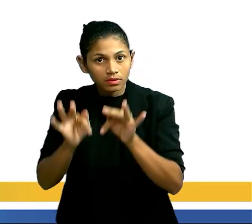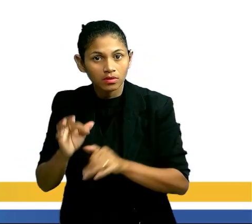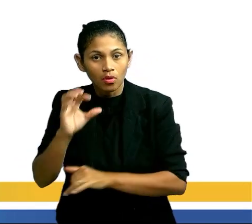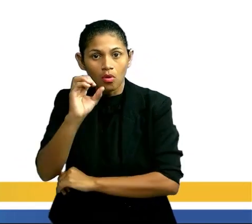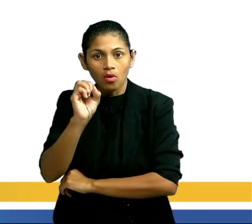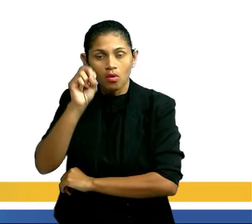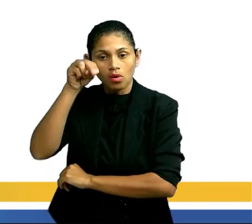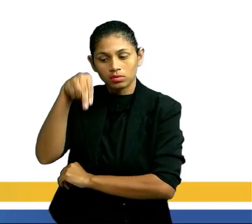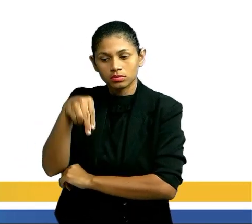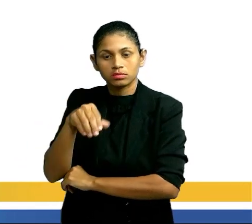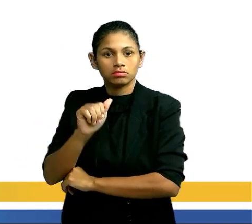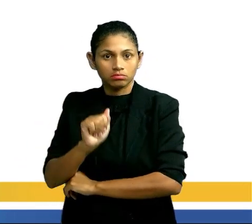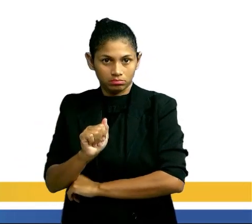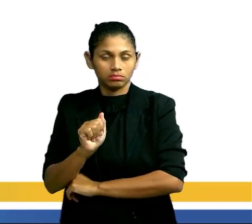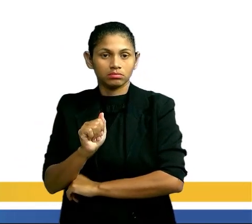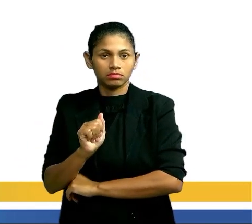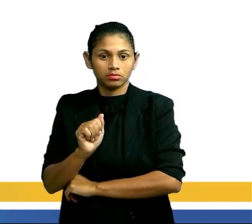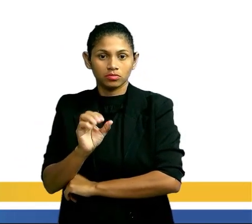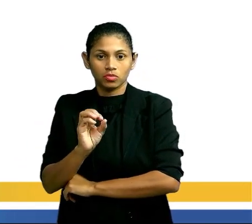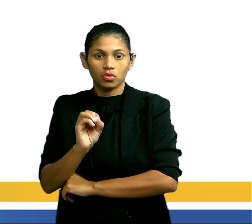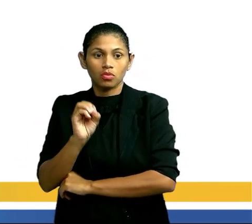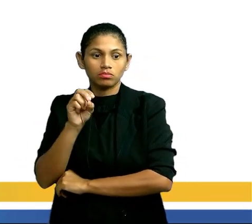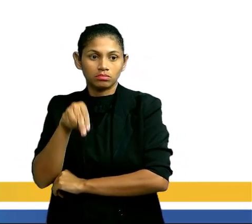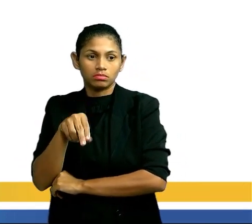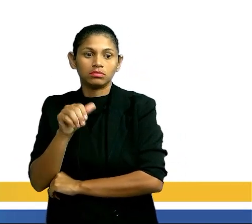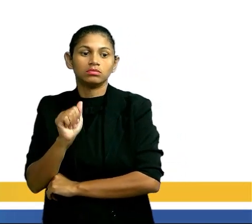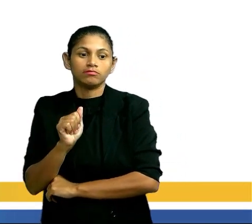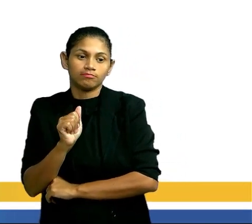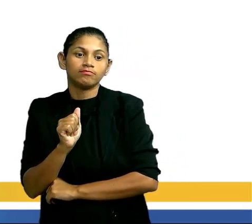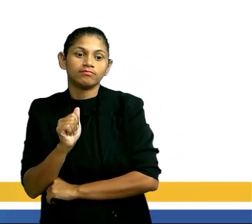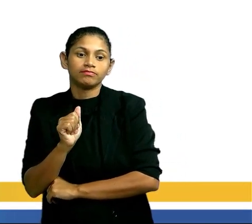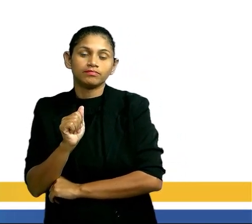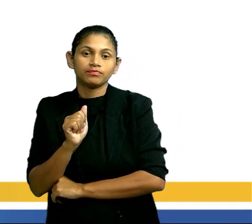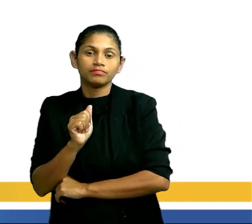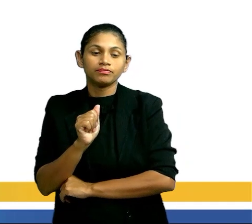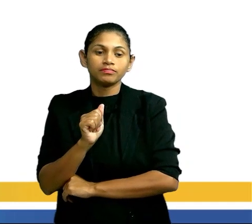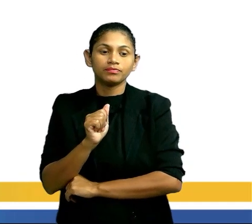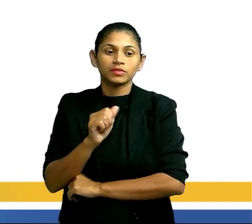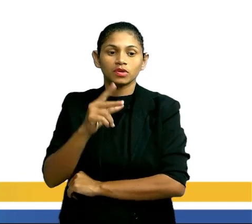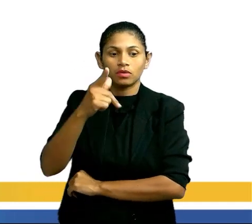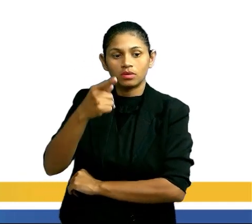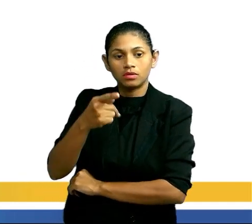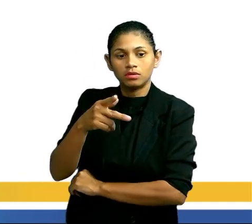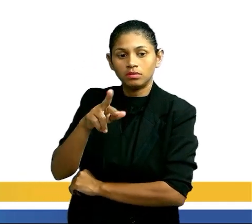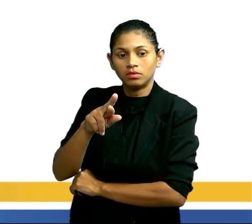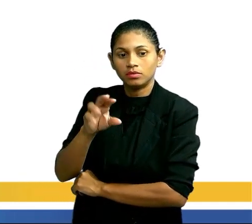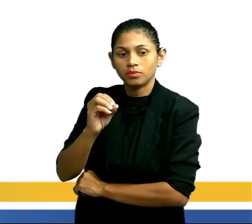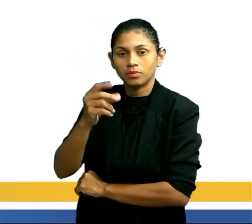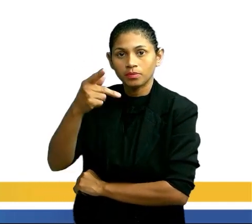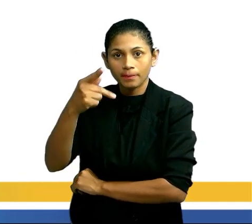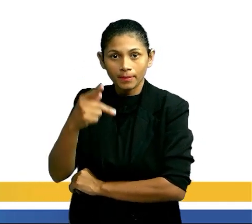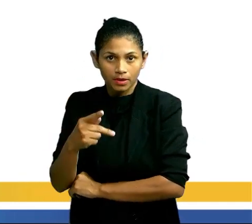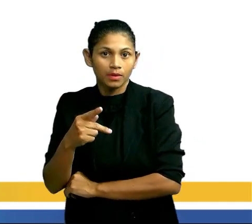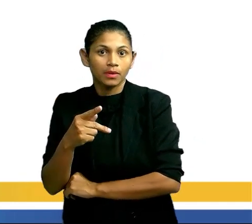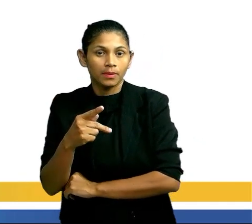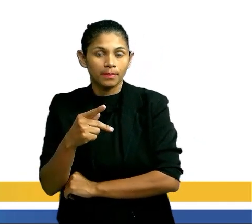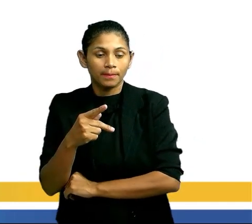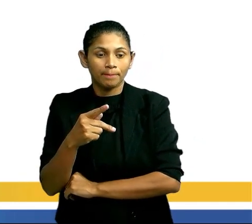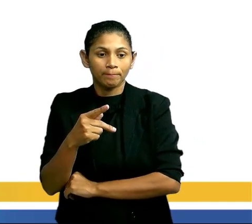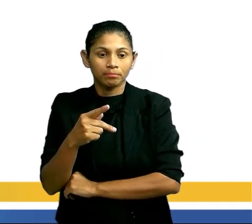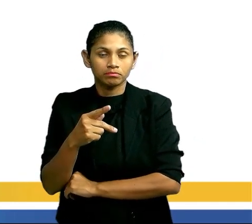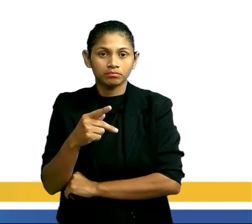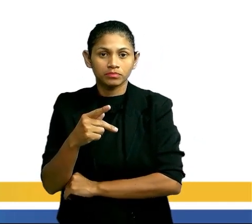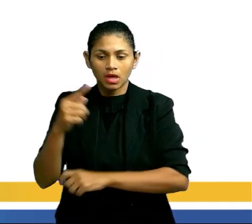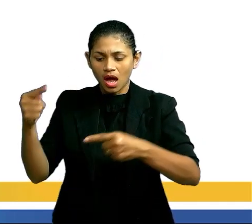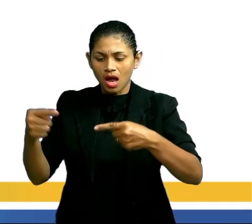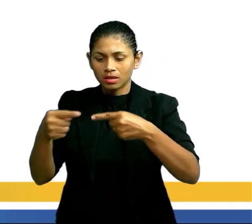vai mudar a terminação. Se eu tenho 3 carbonos, o prefixo que eu vou usar é prop. Como a ligação entre os carbonos é simples,